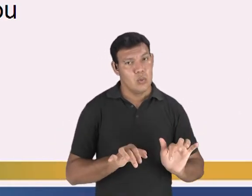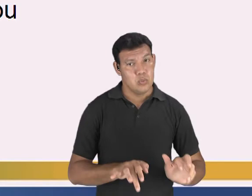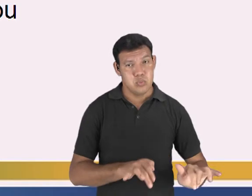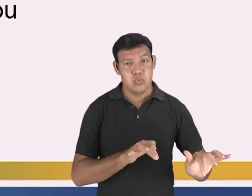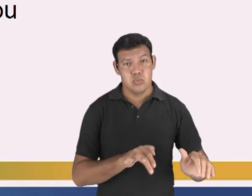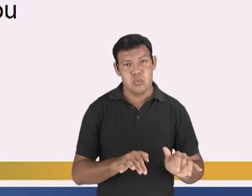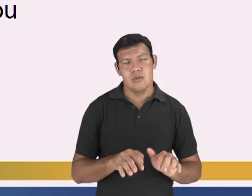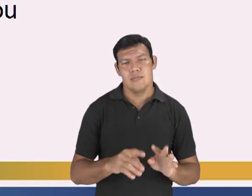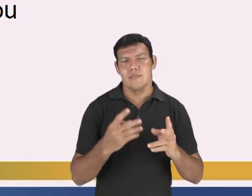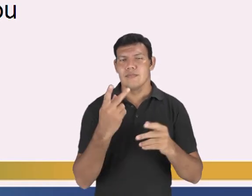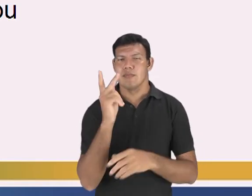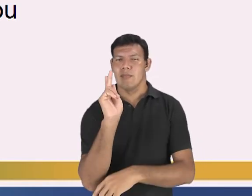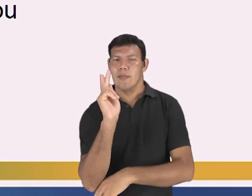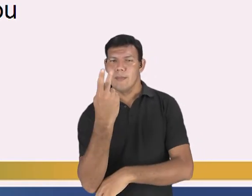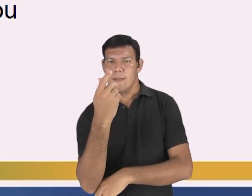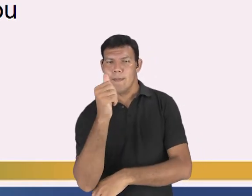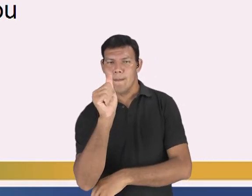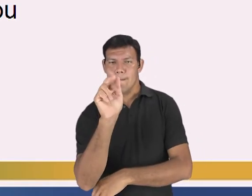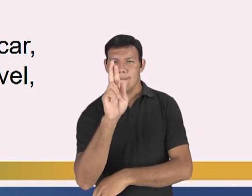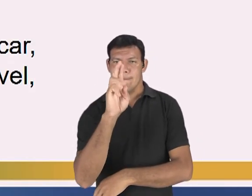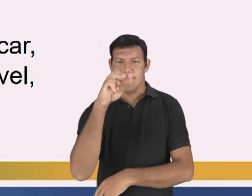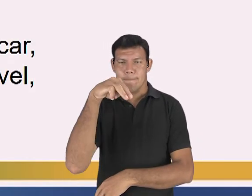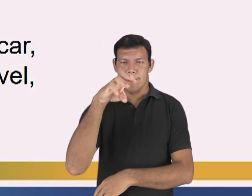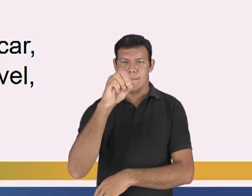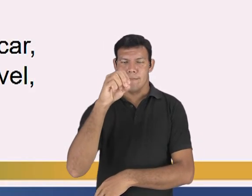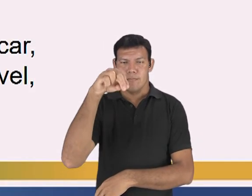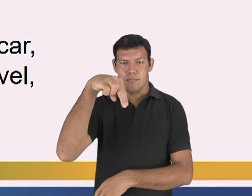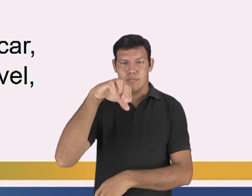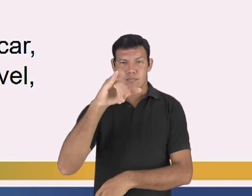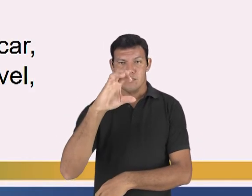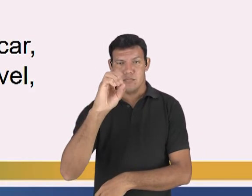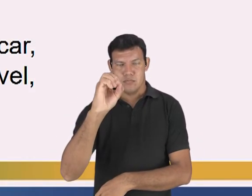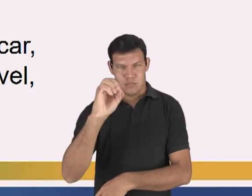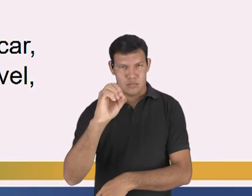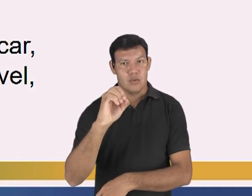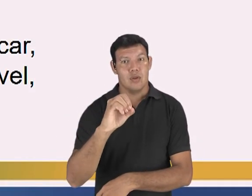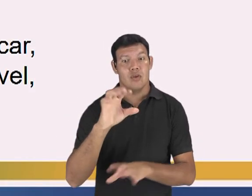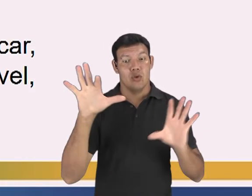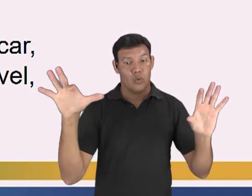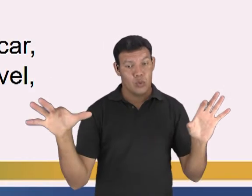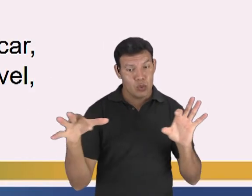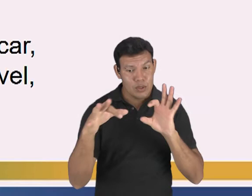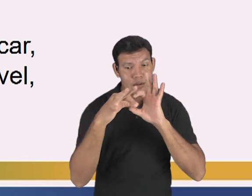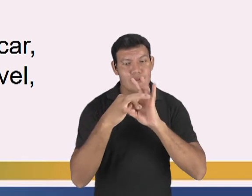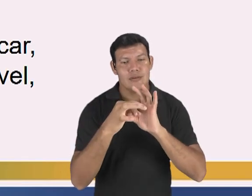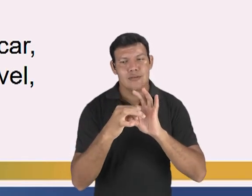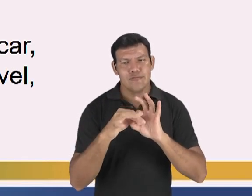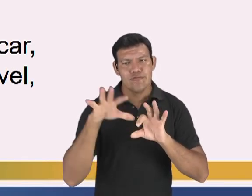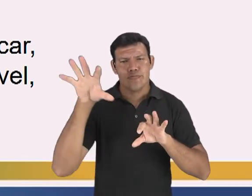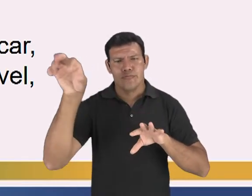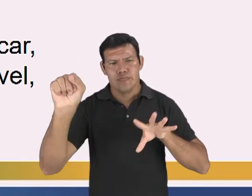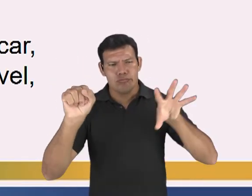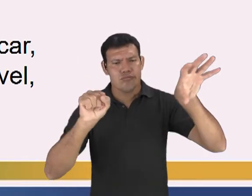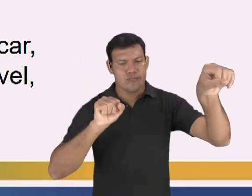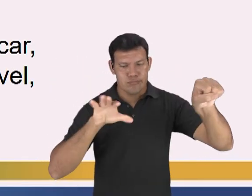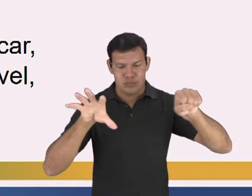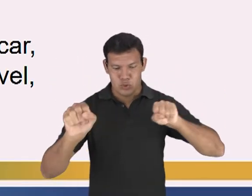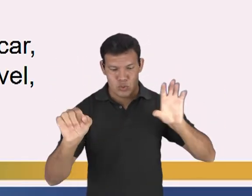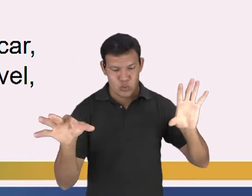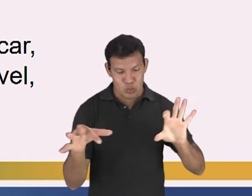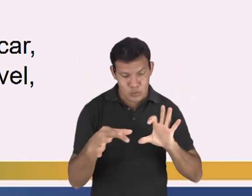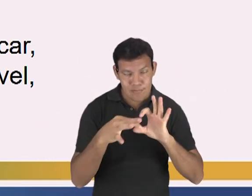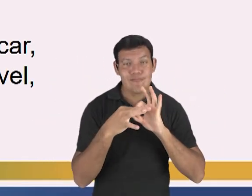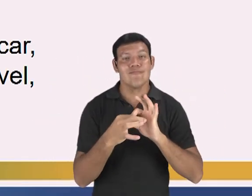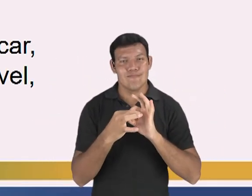instrumentos harmônicos, porque a harmonia é justamente quando eu junto vários sons ao mesmo tempo,